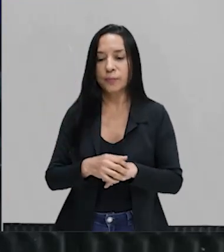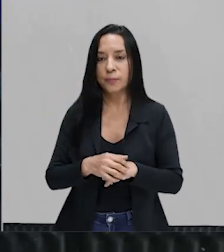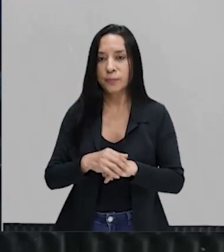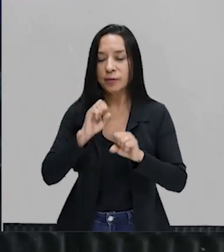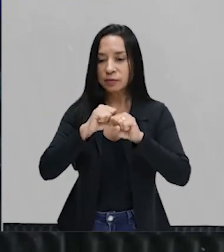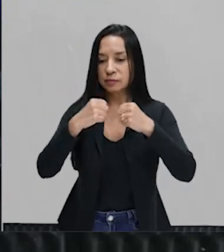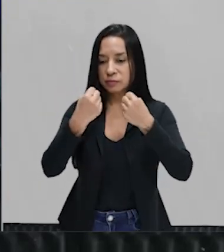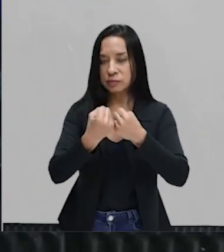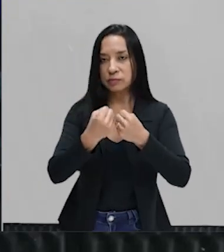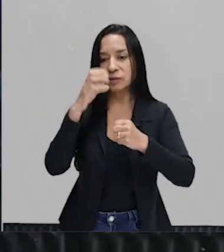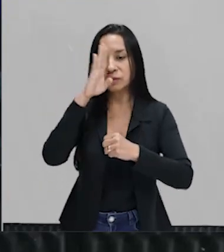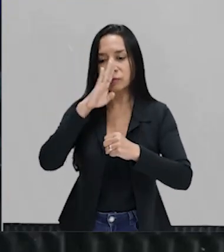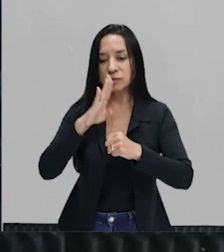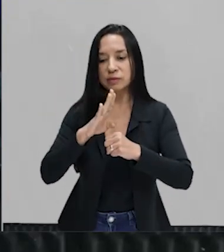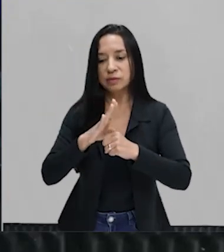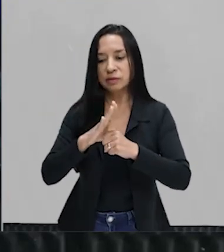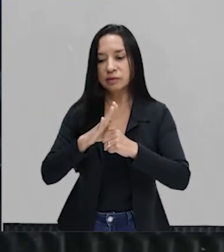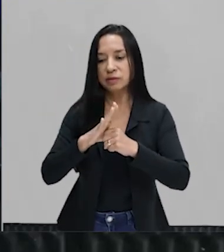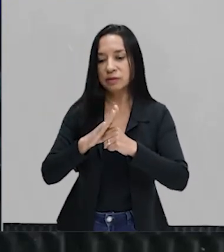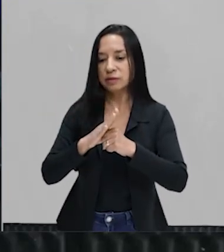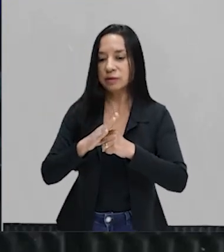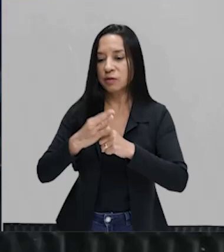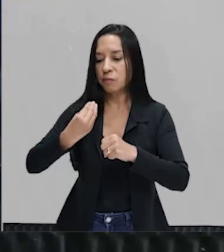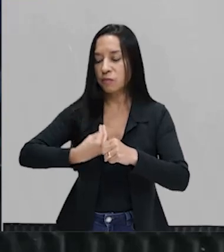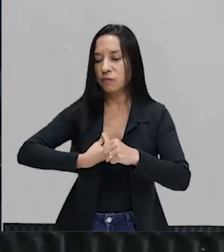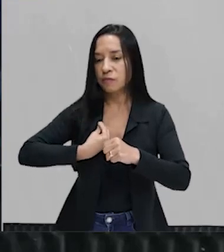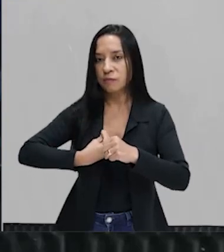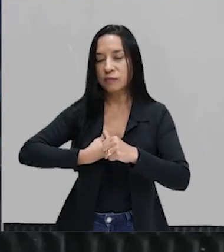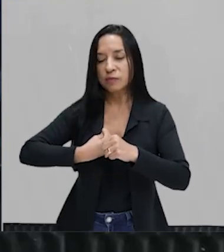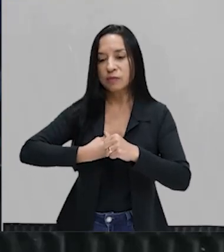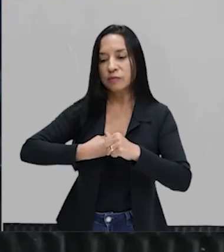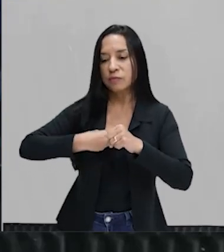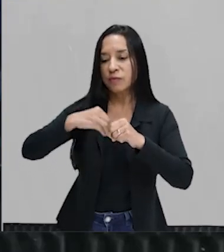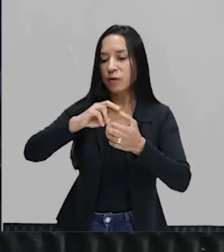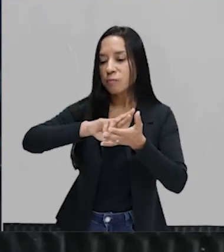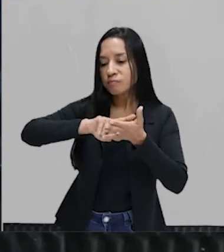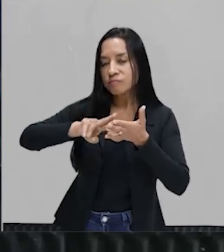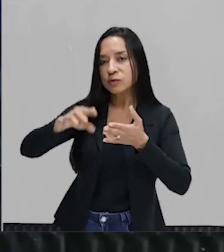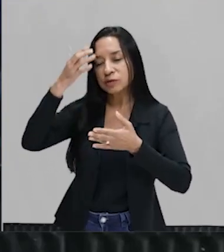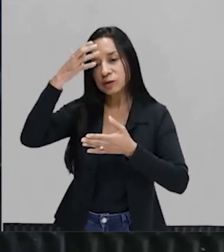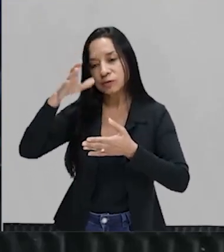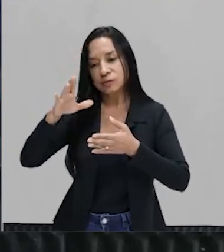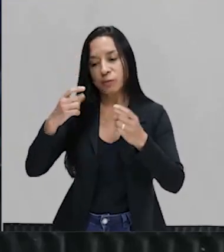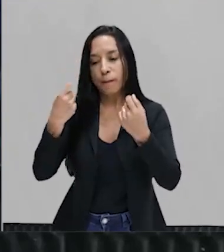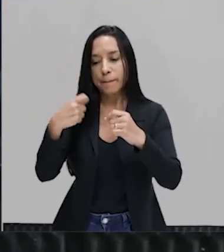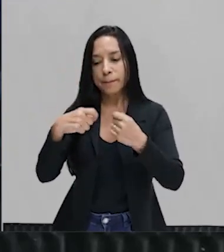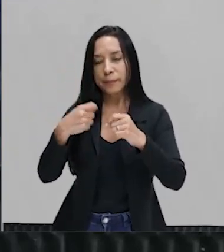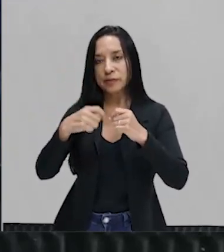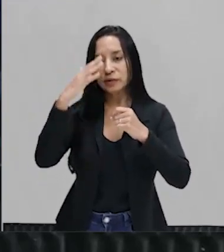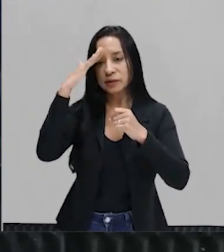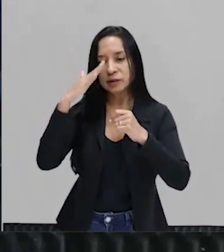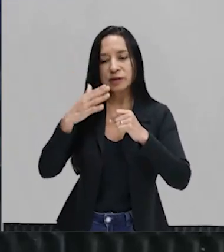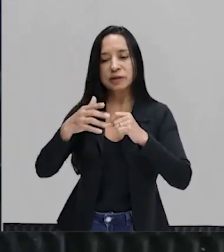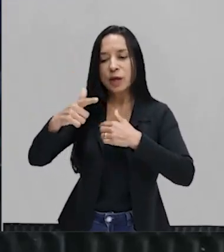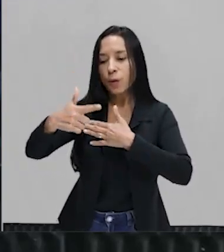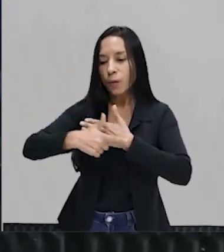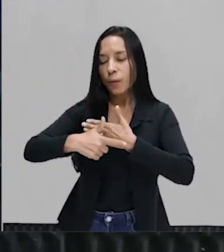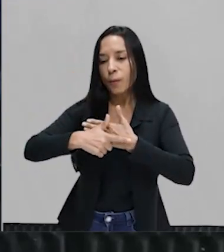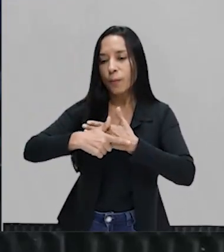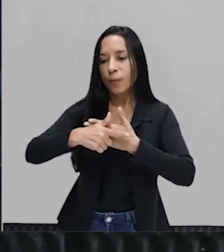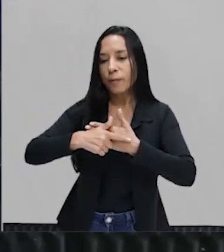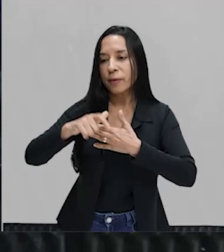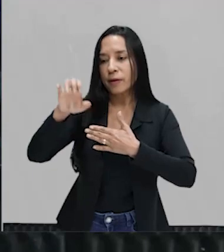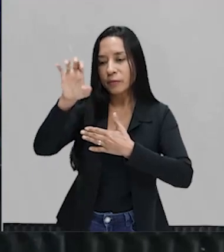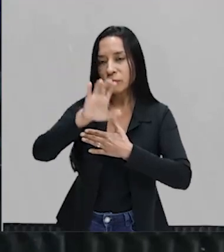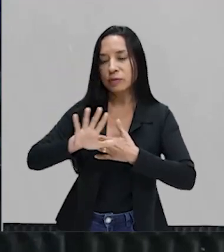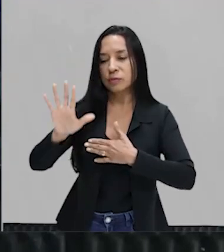brasileira conviver com uma diversidade cultural. Então, preciso compreender o papel dos europeus, o papel das